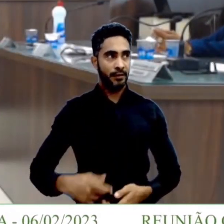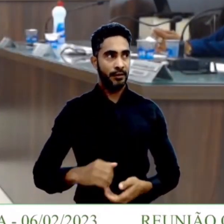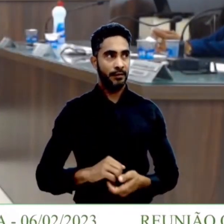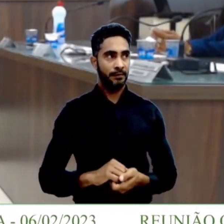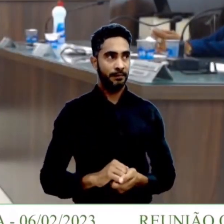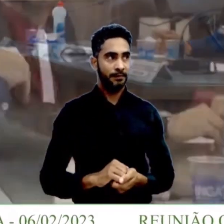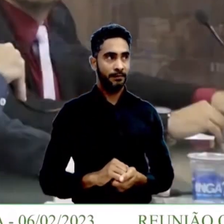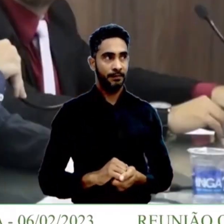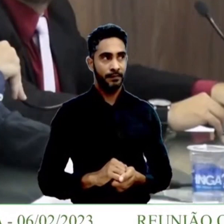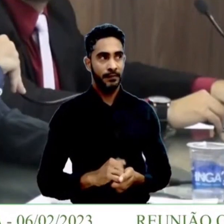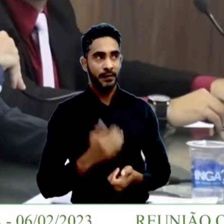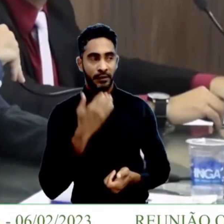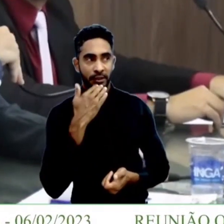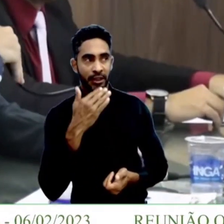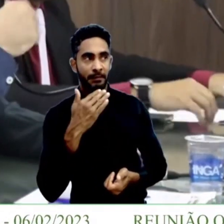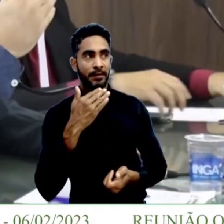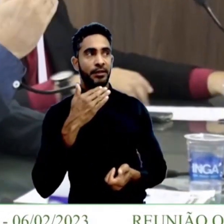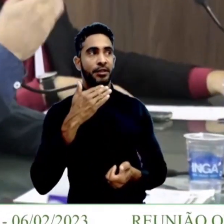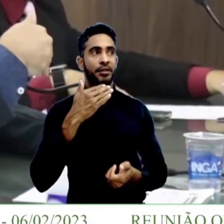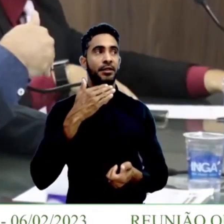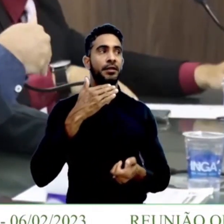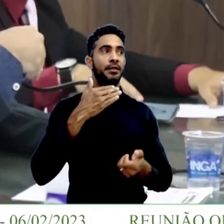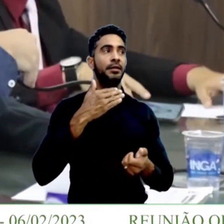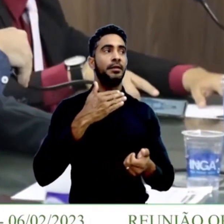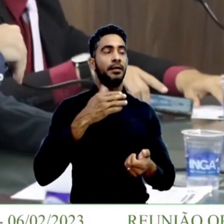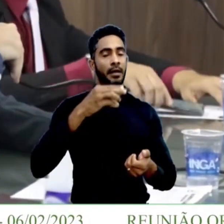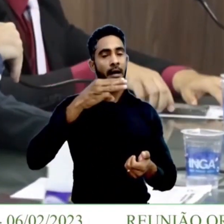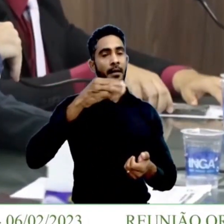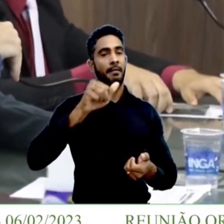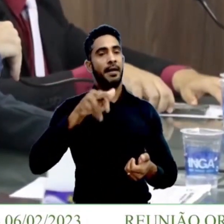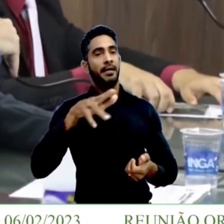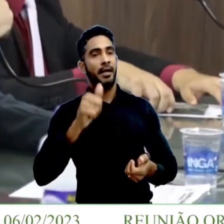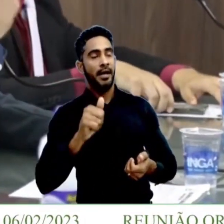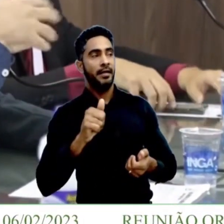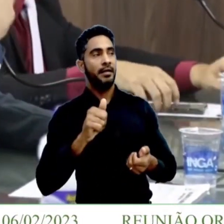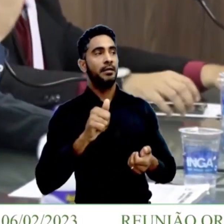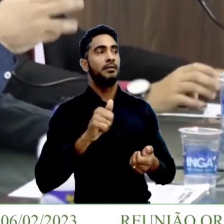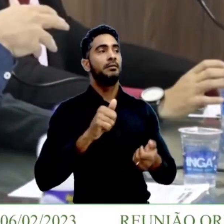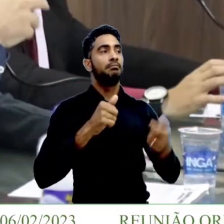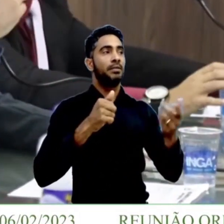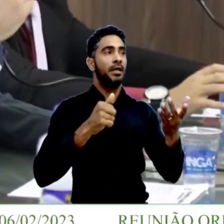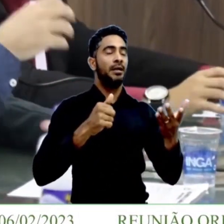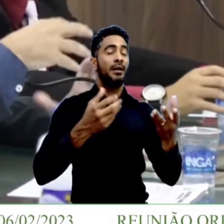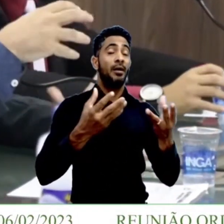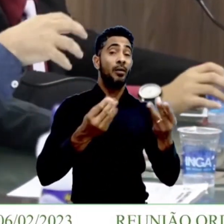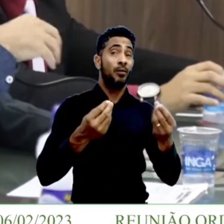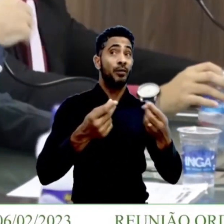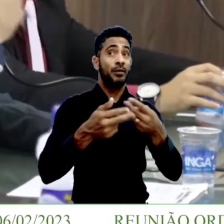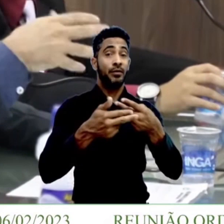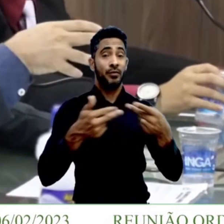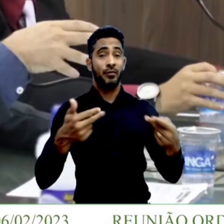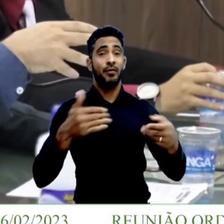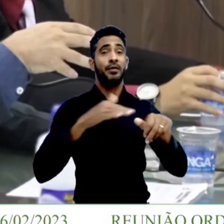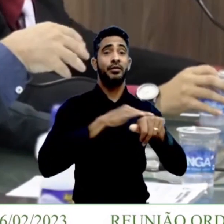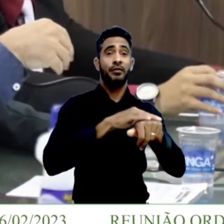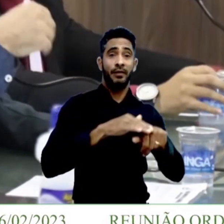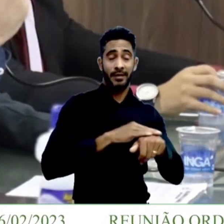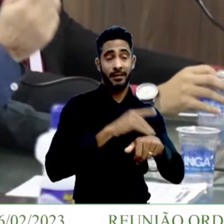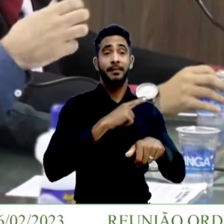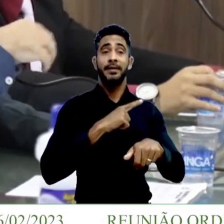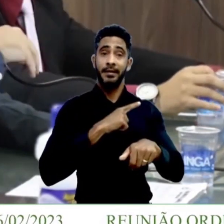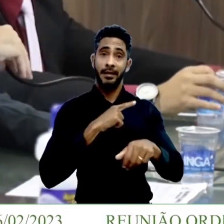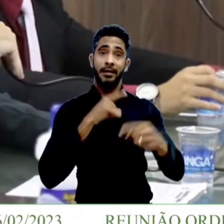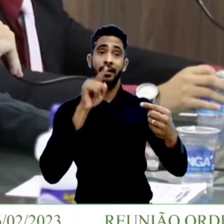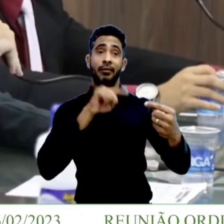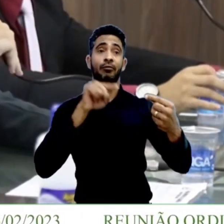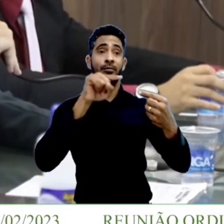Marileia? Já pedi Marileia para já enumerar os pontos, porque muitas vezes é muita coisa que fica conversando, a gente tem que ser objetivo.